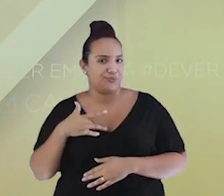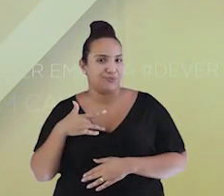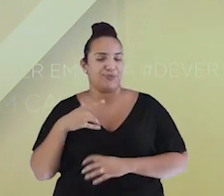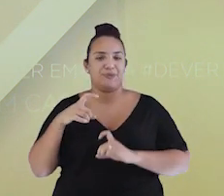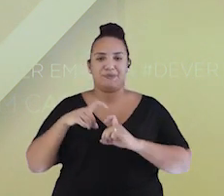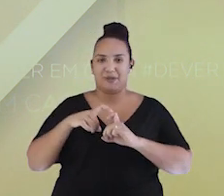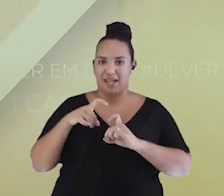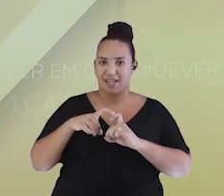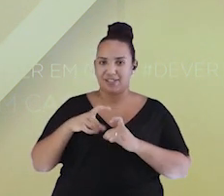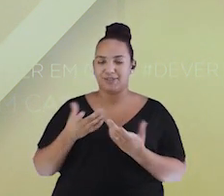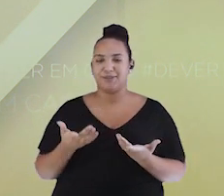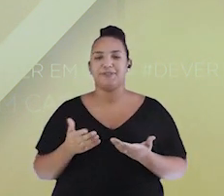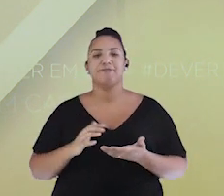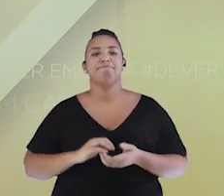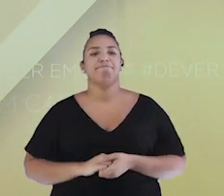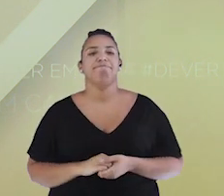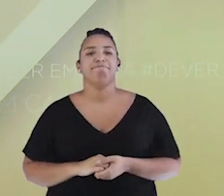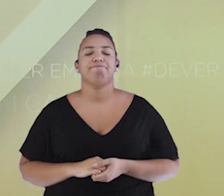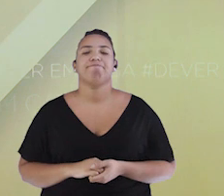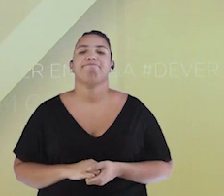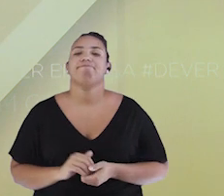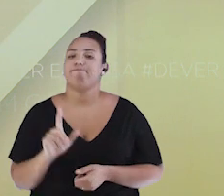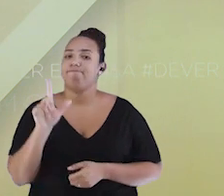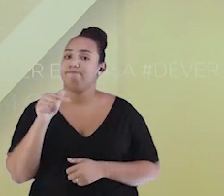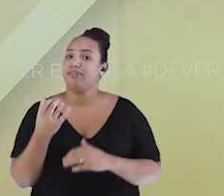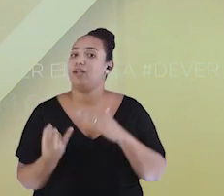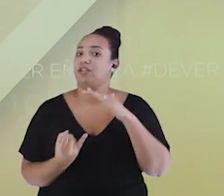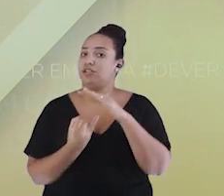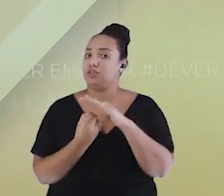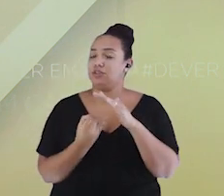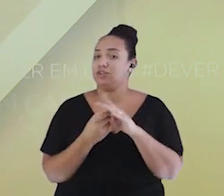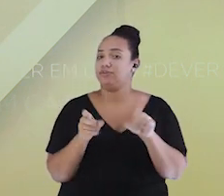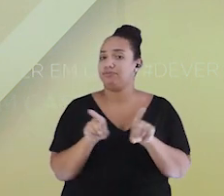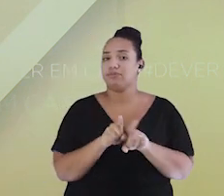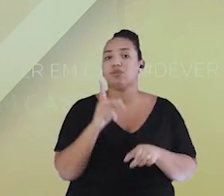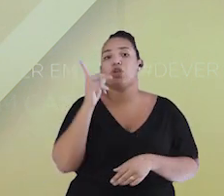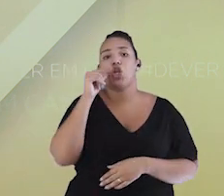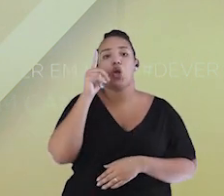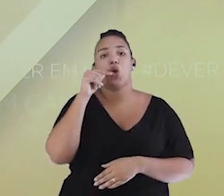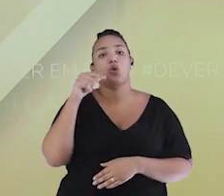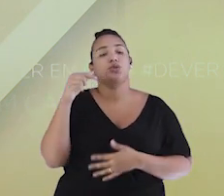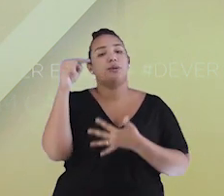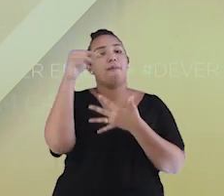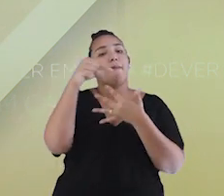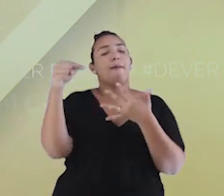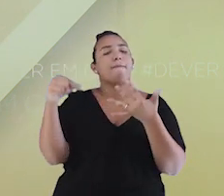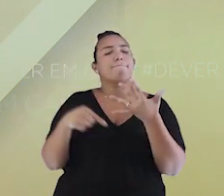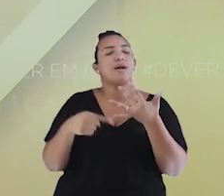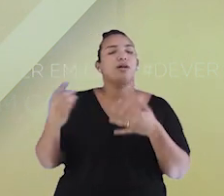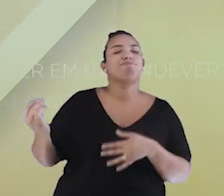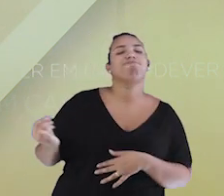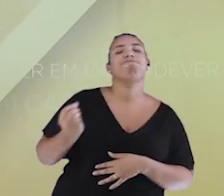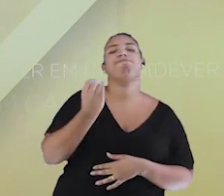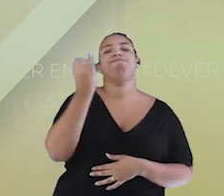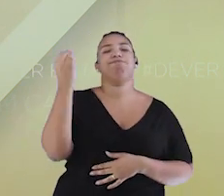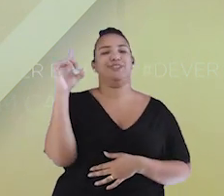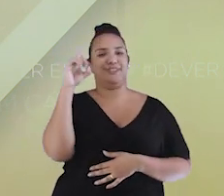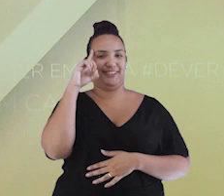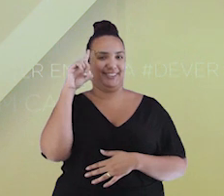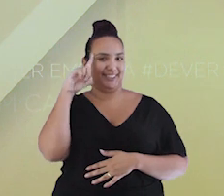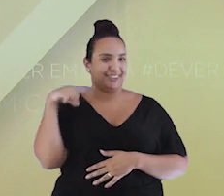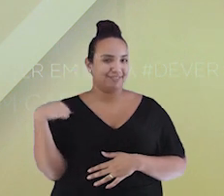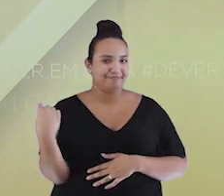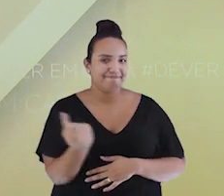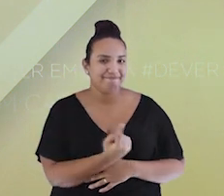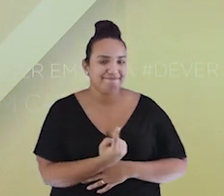atendimento médico. São instituições e comércios com itens essenciais para a realidade em que